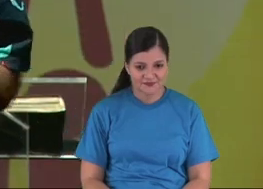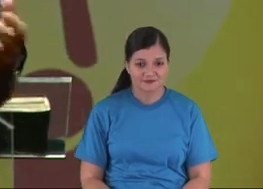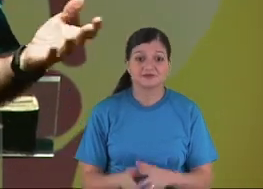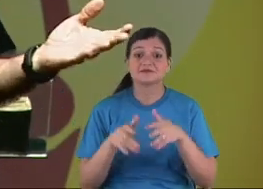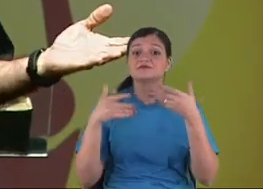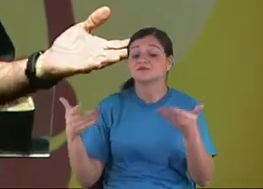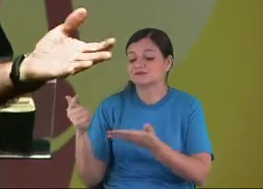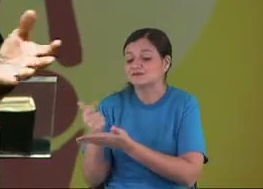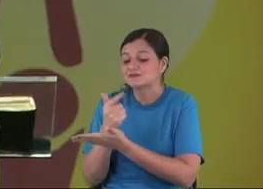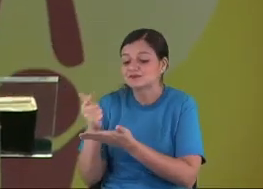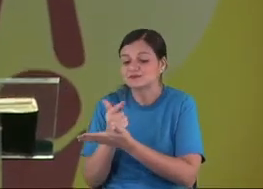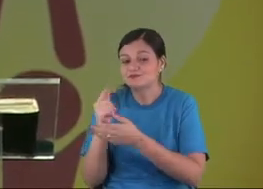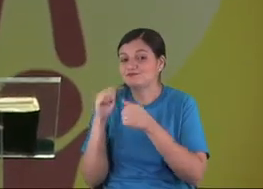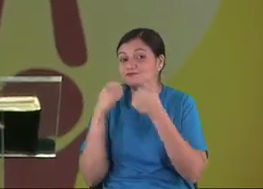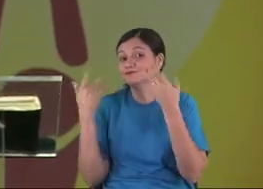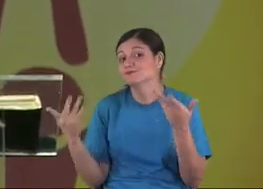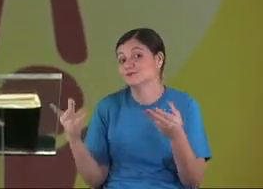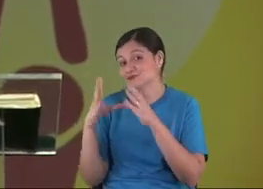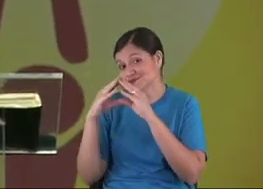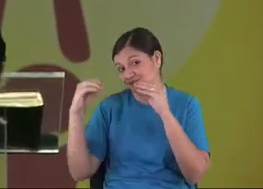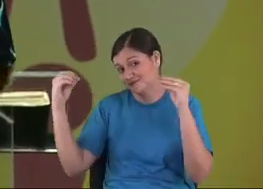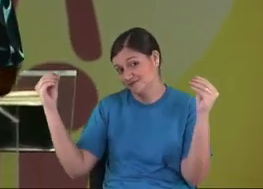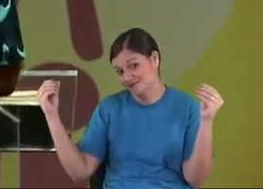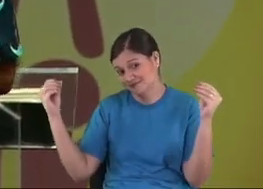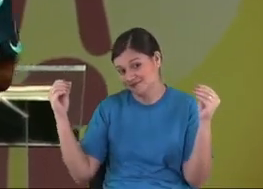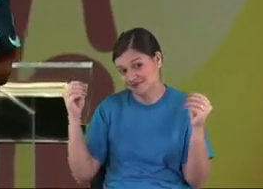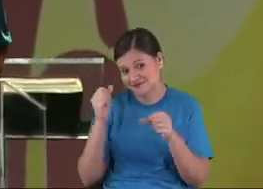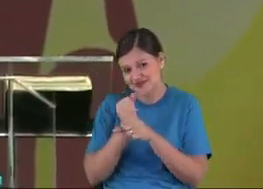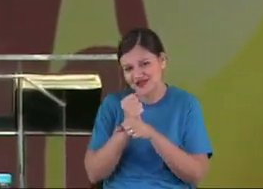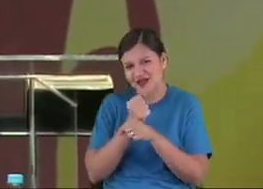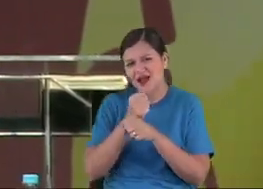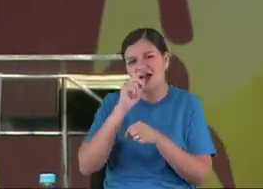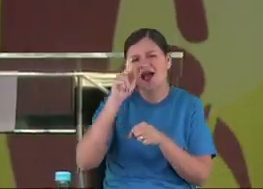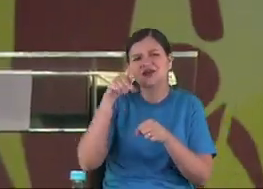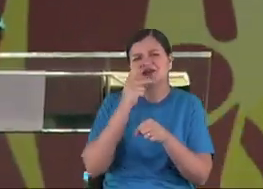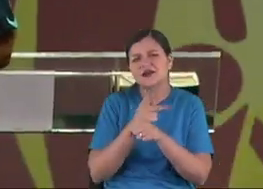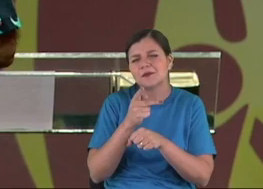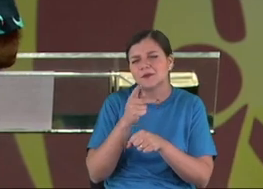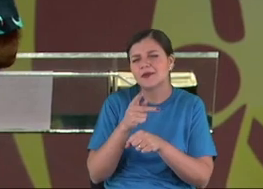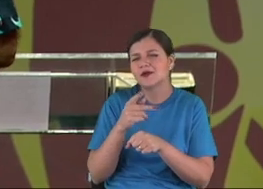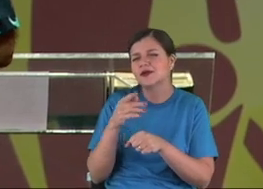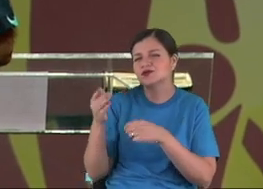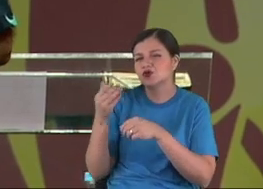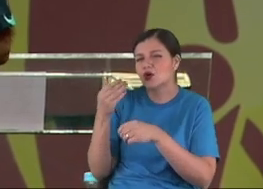cadê a revista? Anos depois, eu conversando com meu pai, não, eu me lembro,